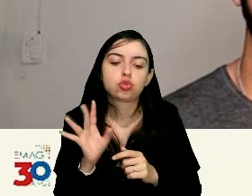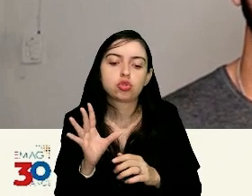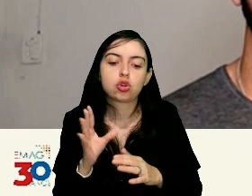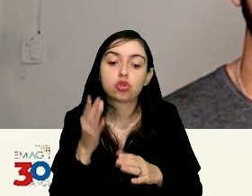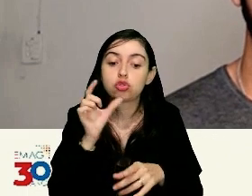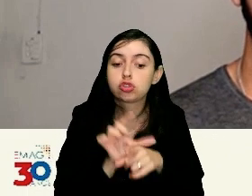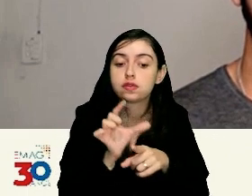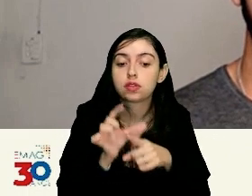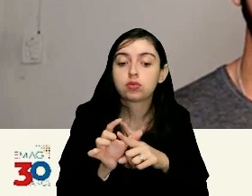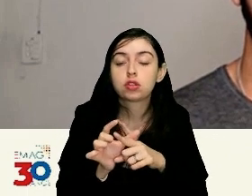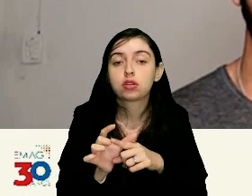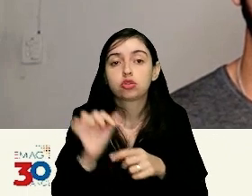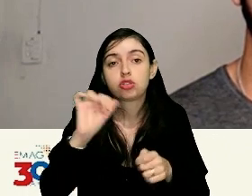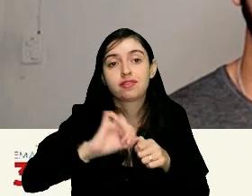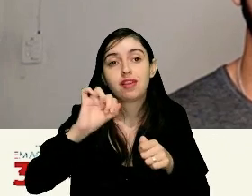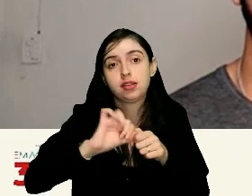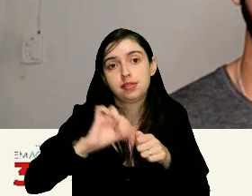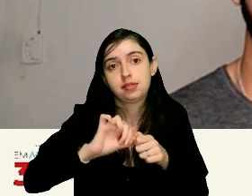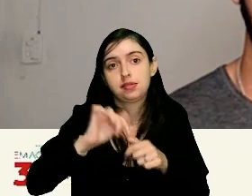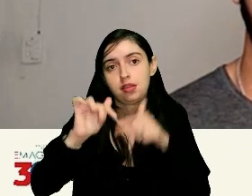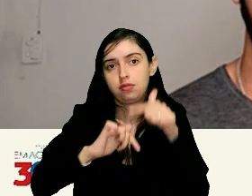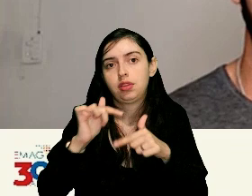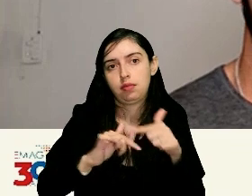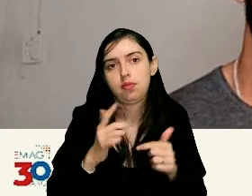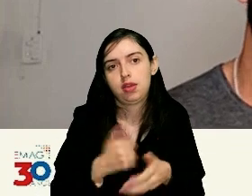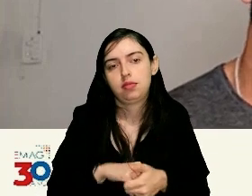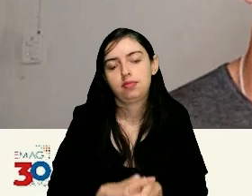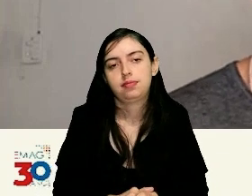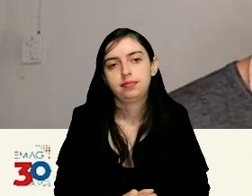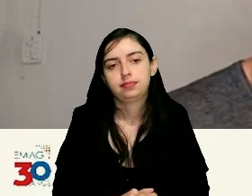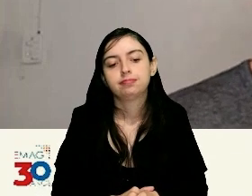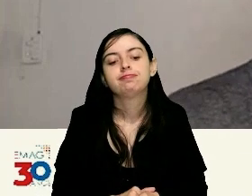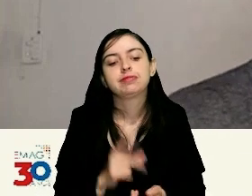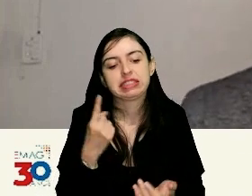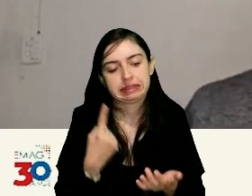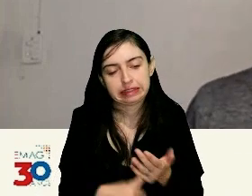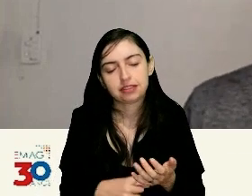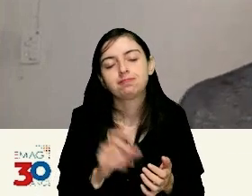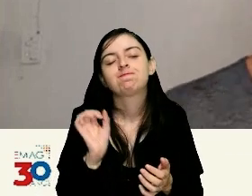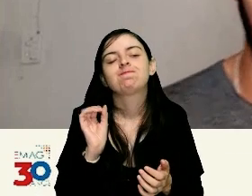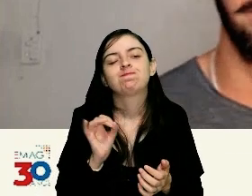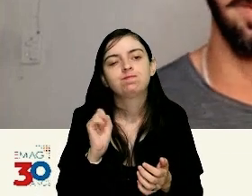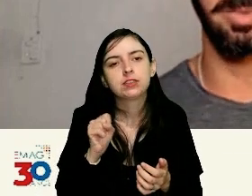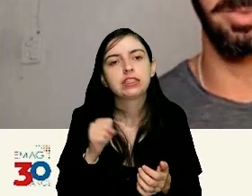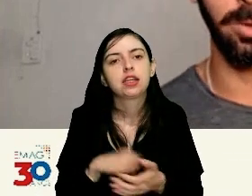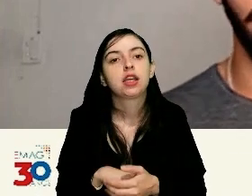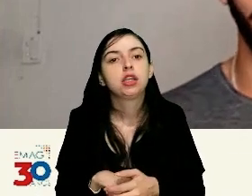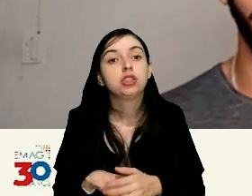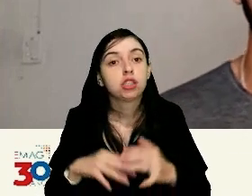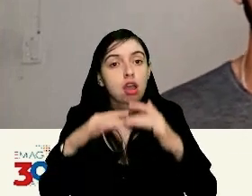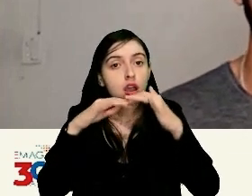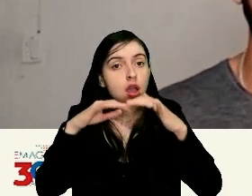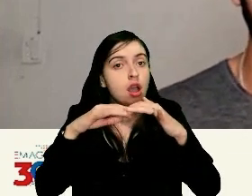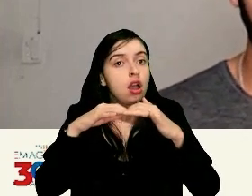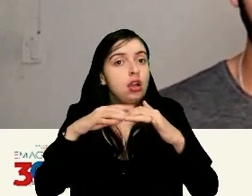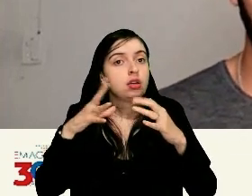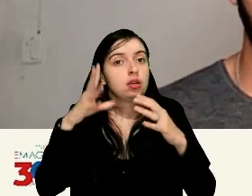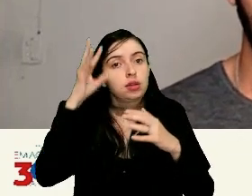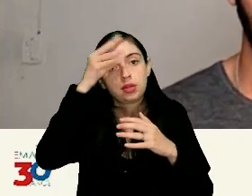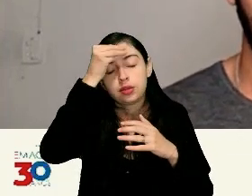né? Exatamente. Exatamente. É o tal da carga mental, né? Que cada vez mais as pessoas estão falando,